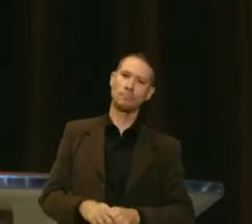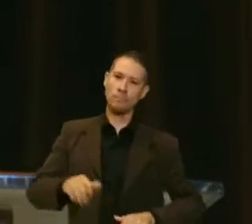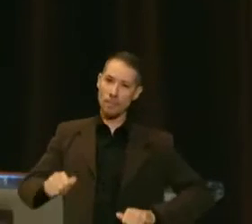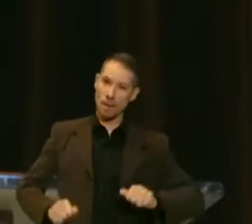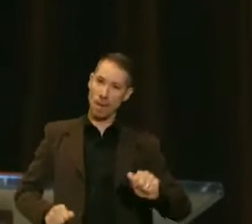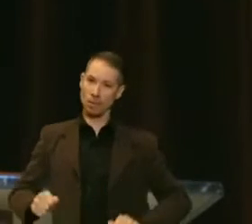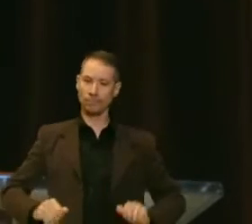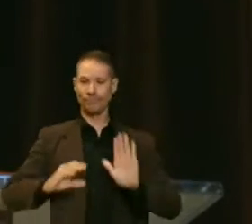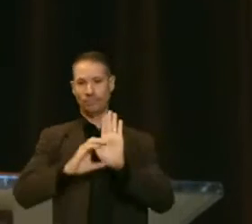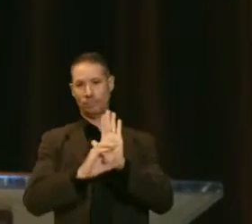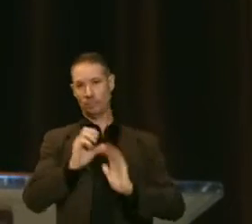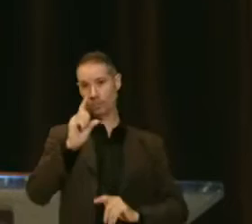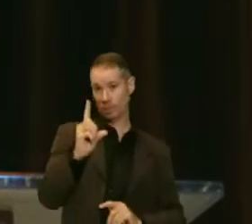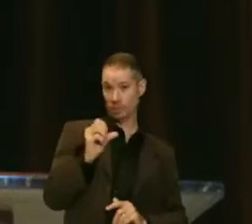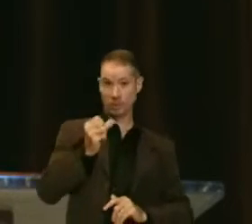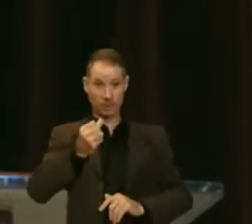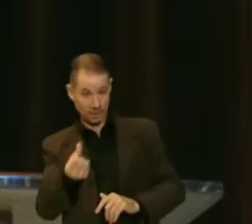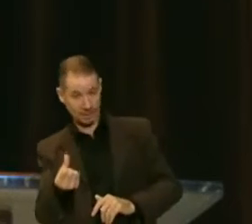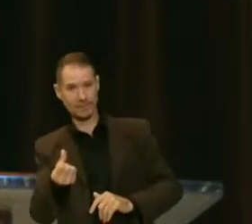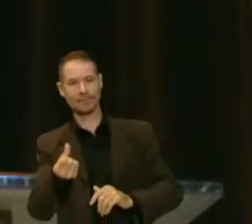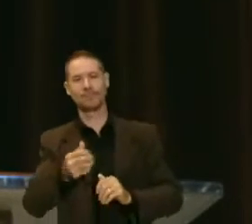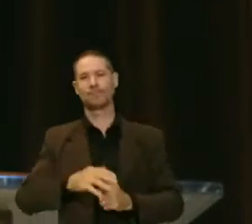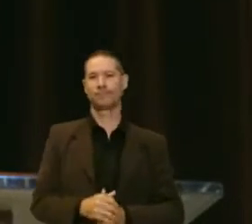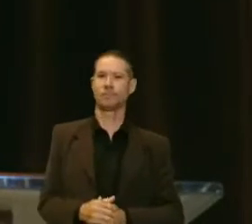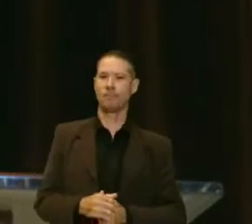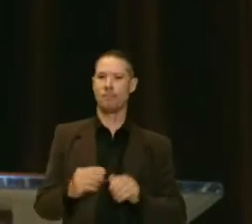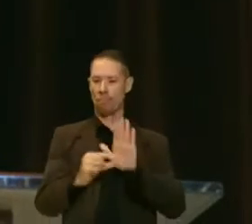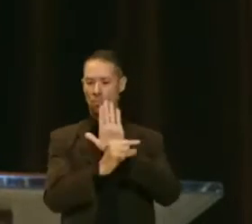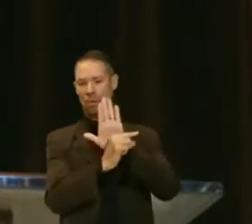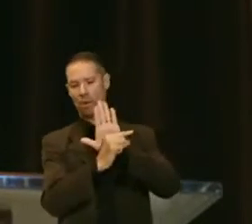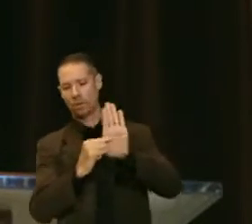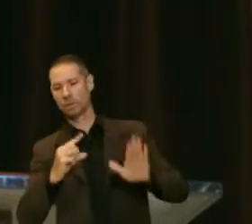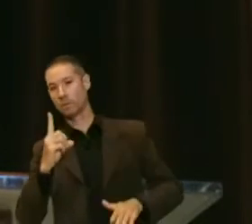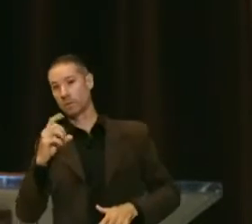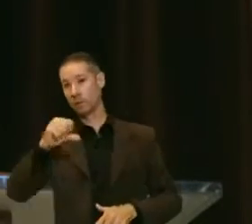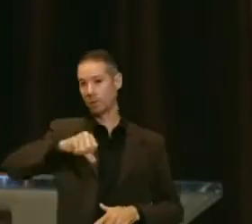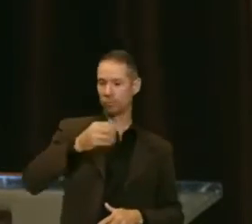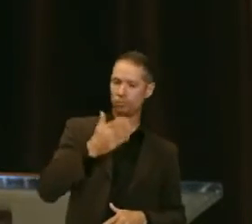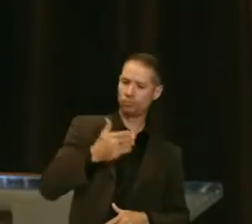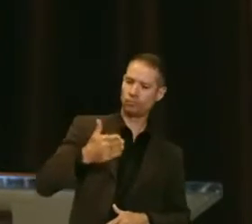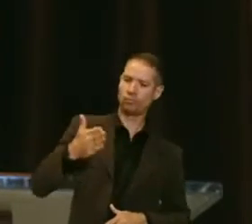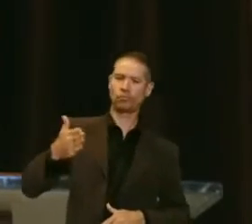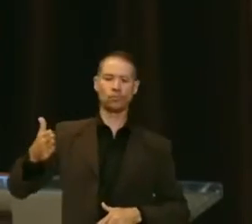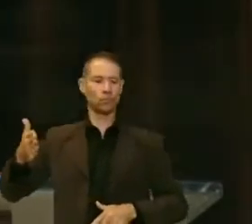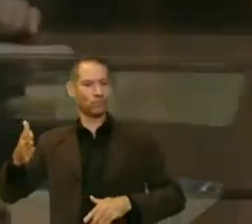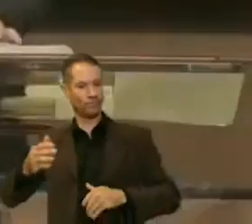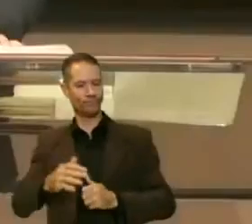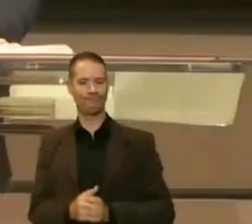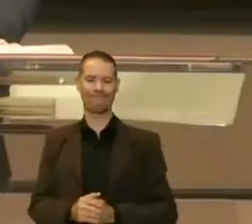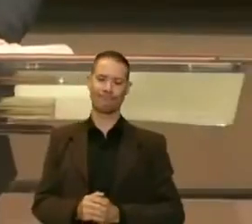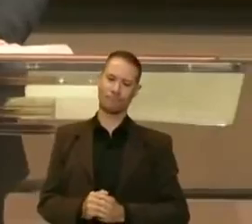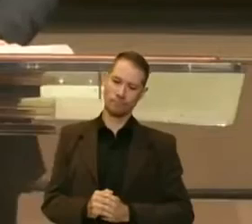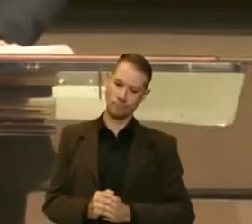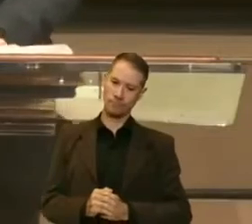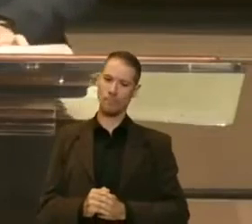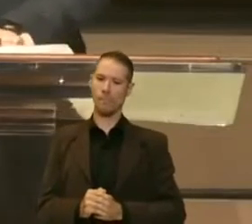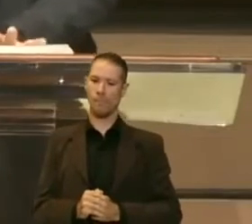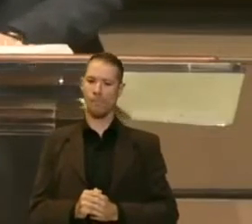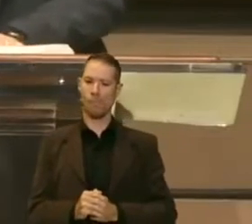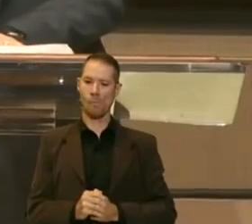Atos capítulo 16, versículo 19 em diante. Diz assim a palavra do